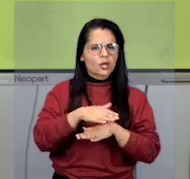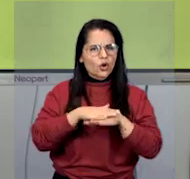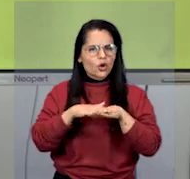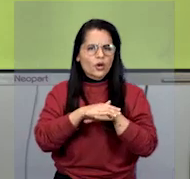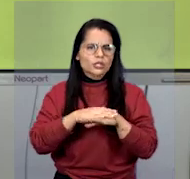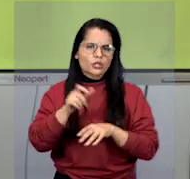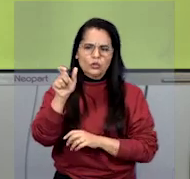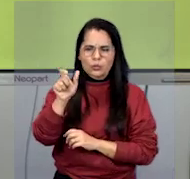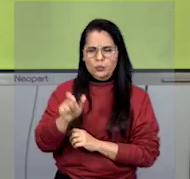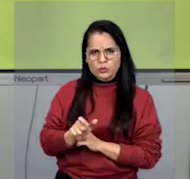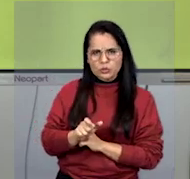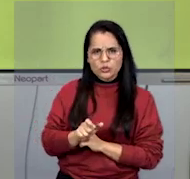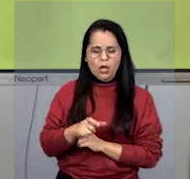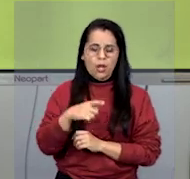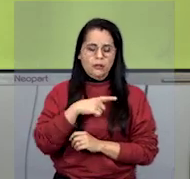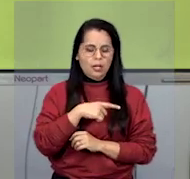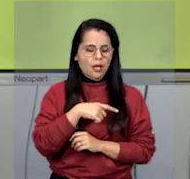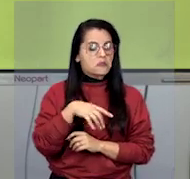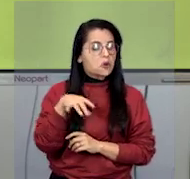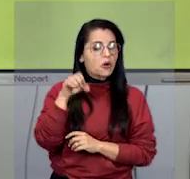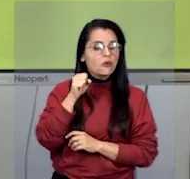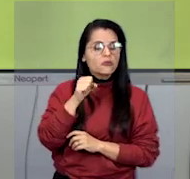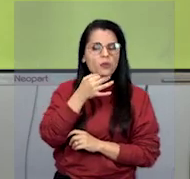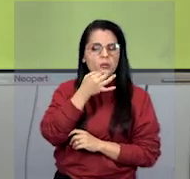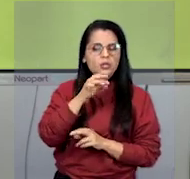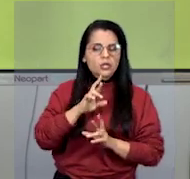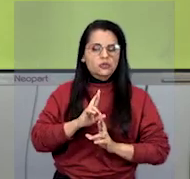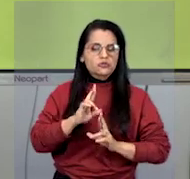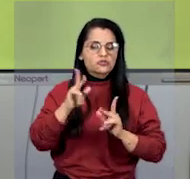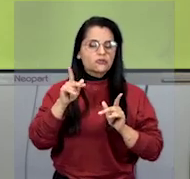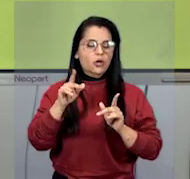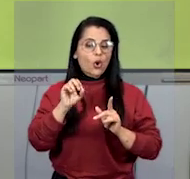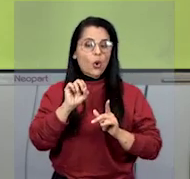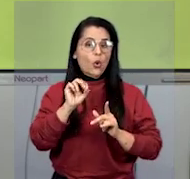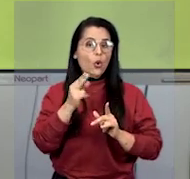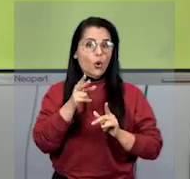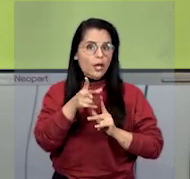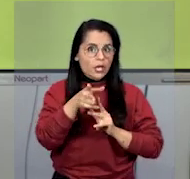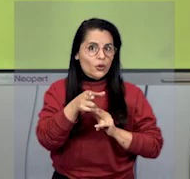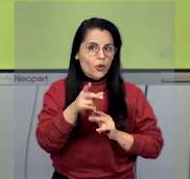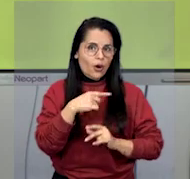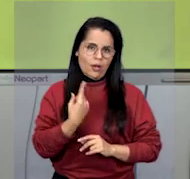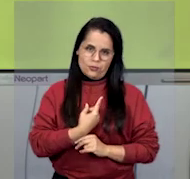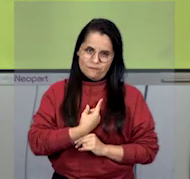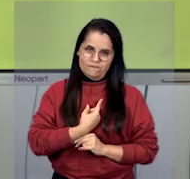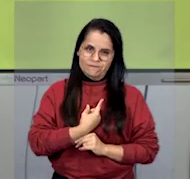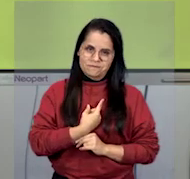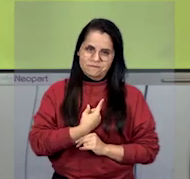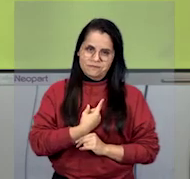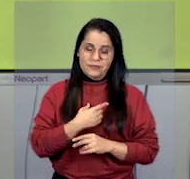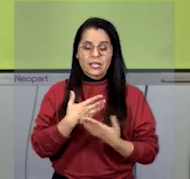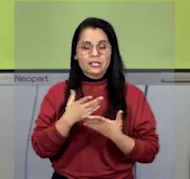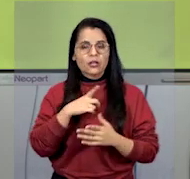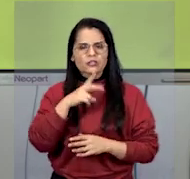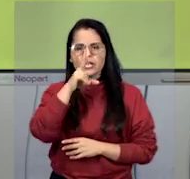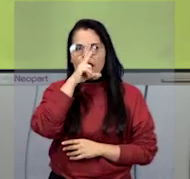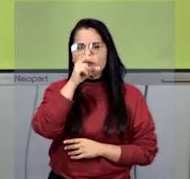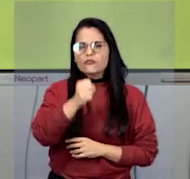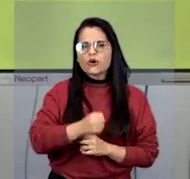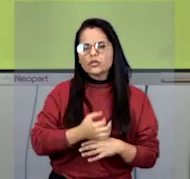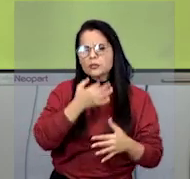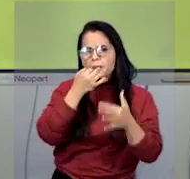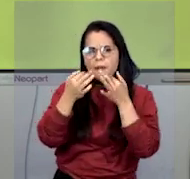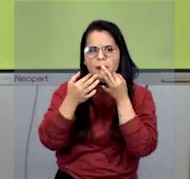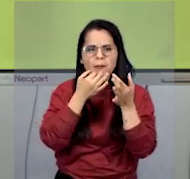alguém. Ouvimos uma opinião contrária à nossa ou igual à nossa, e nós vamos então ter a força no